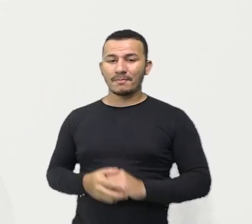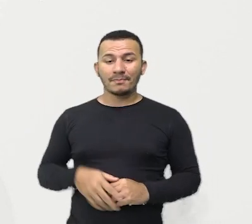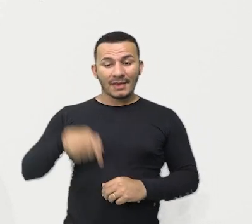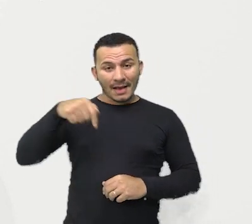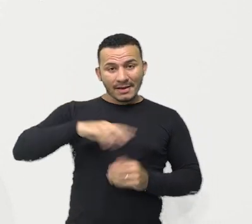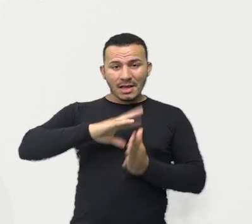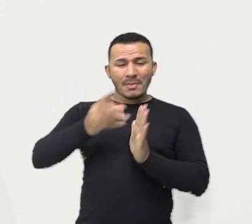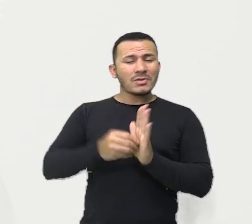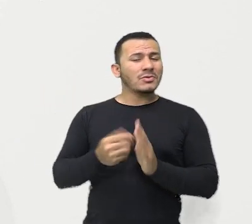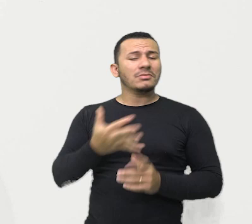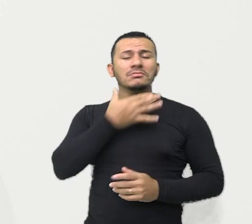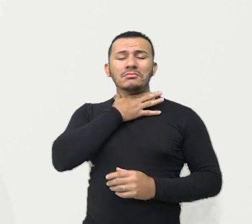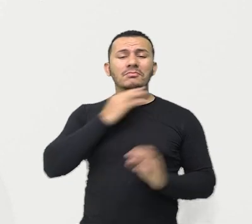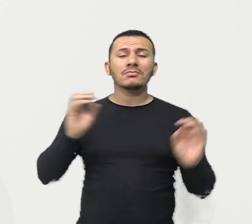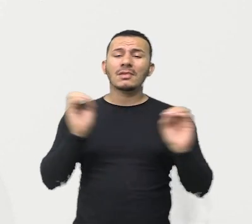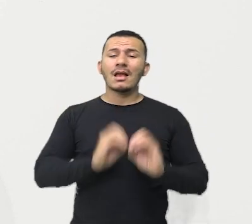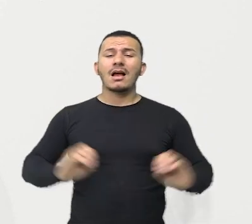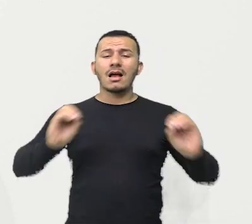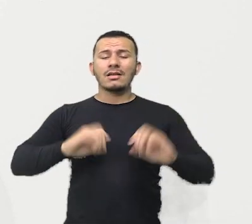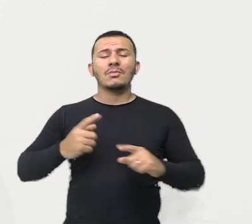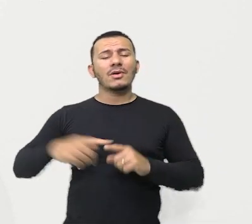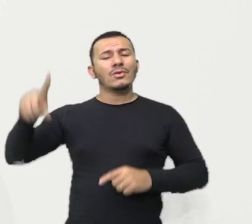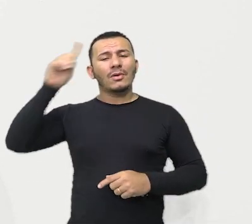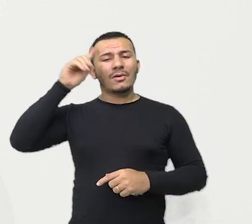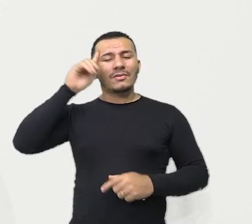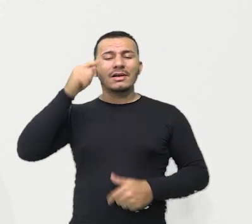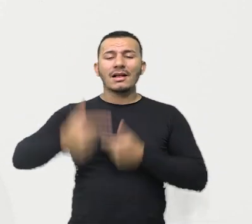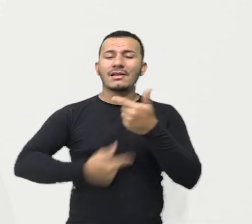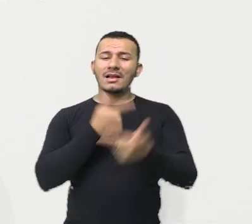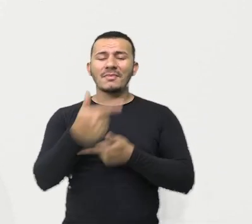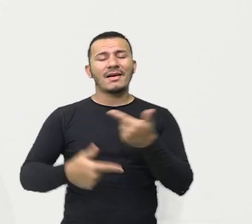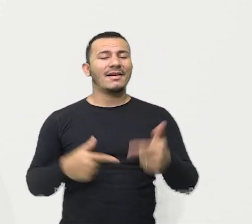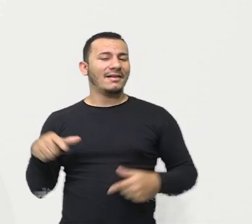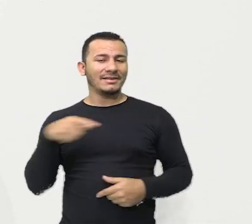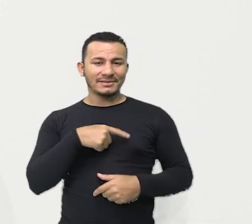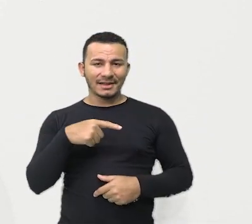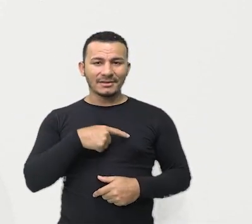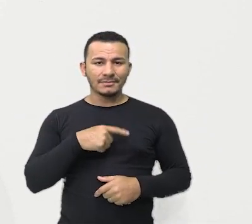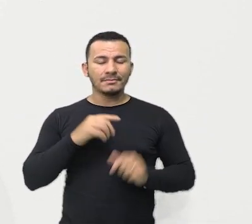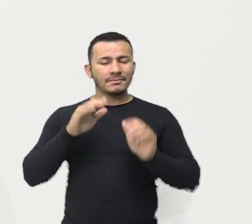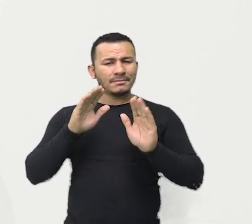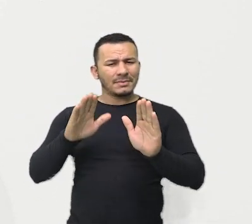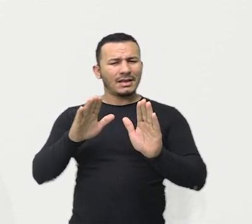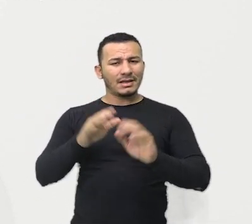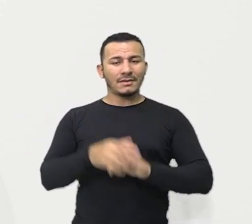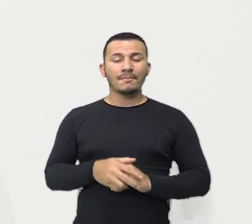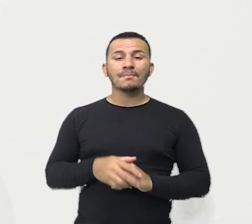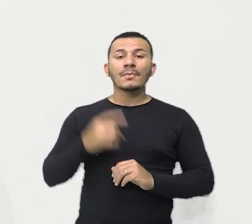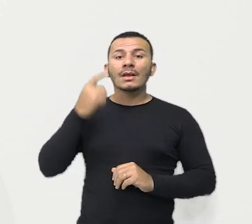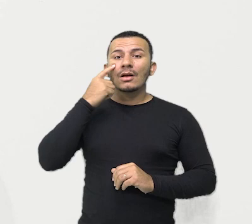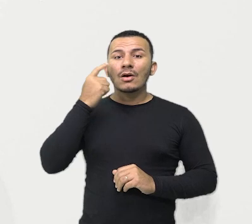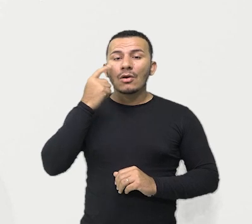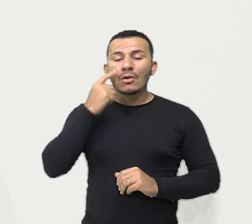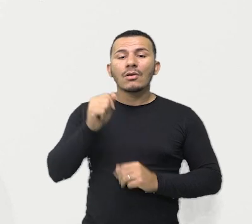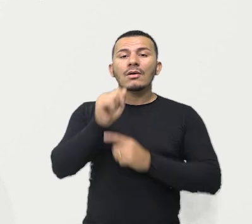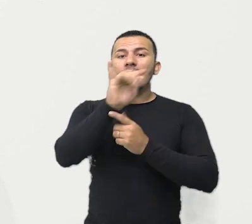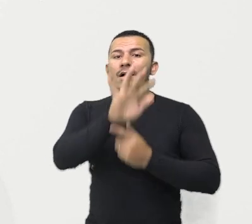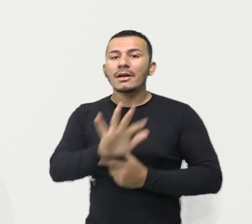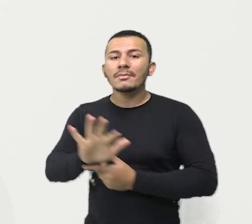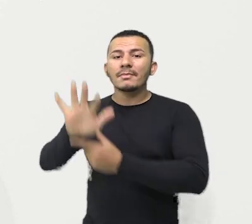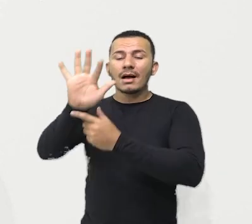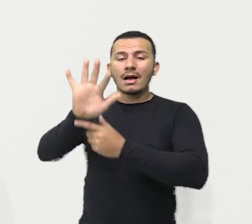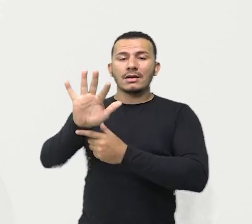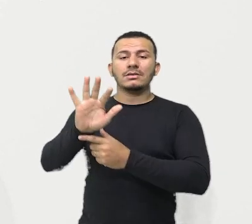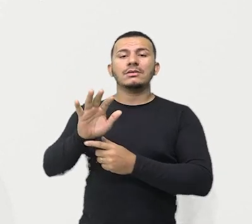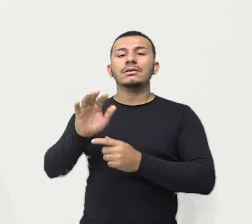crise, pois temos trabalho em abundância e todos os dias. Então, se nós observarmos o plano verbal dessa charge, a